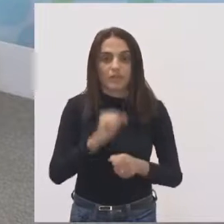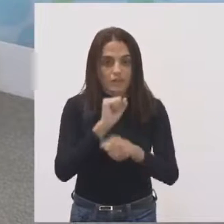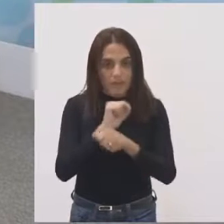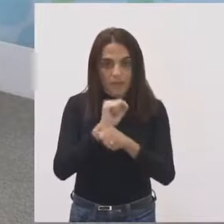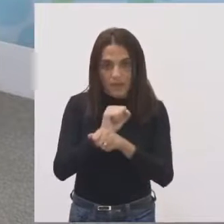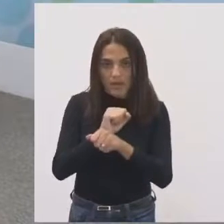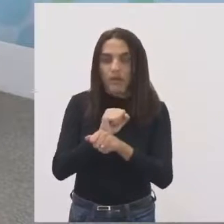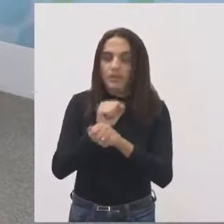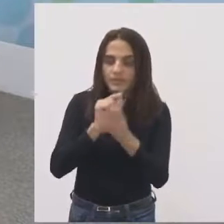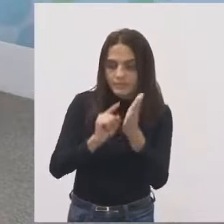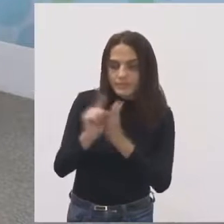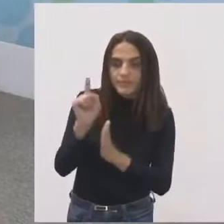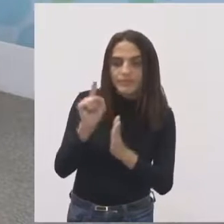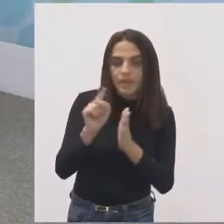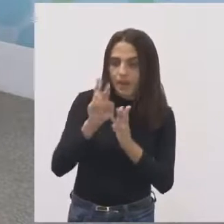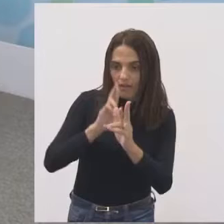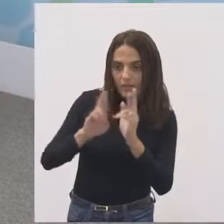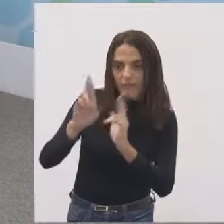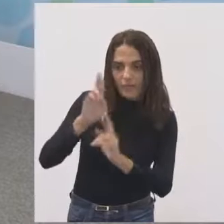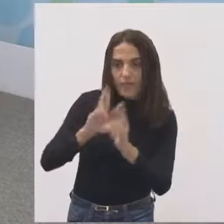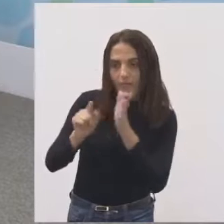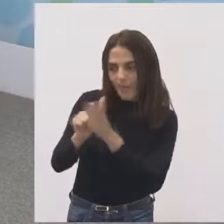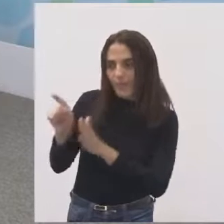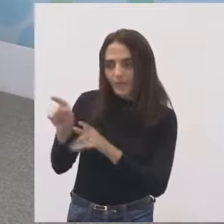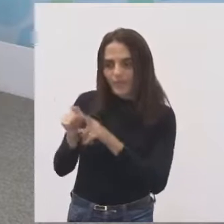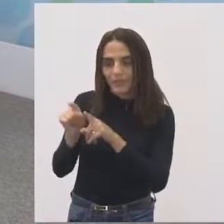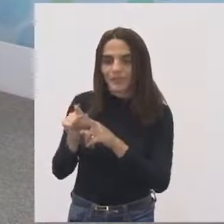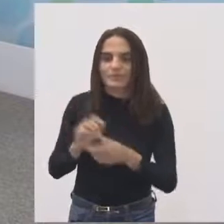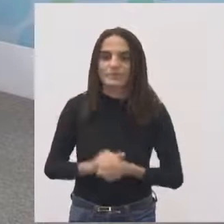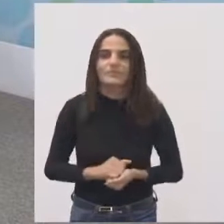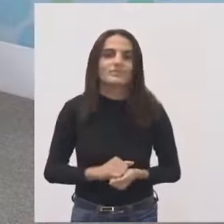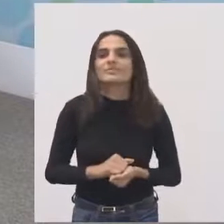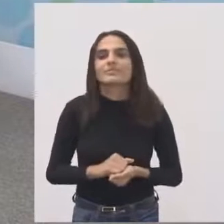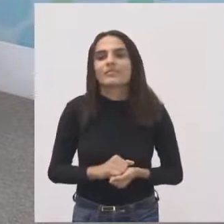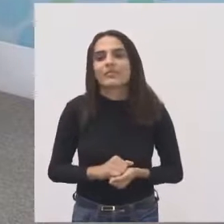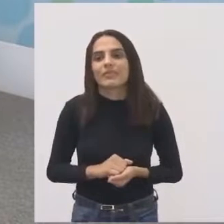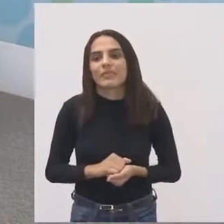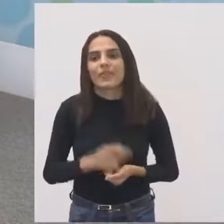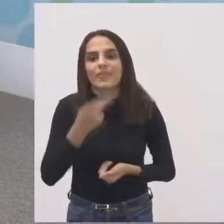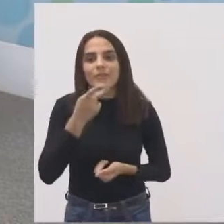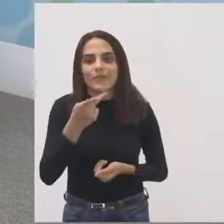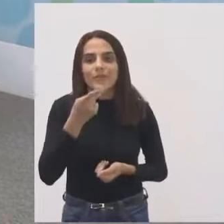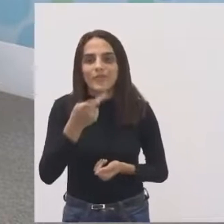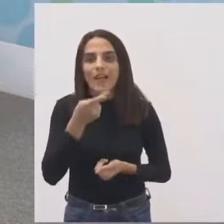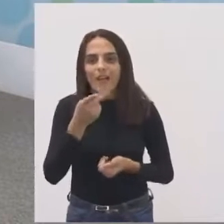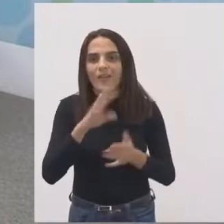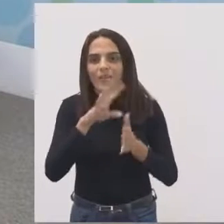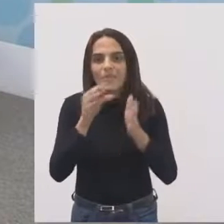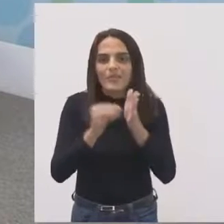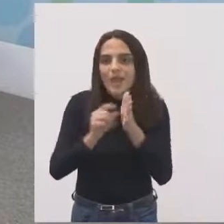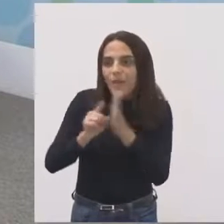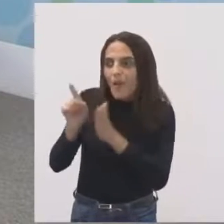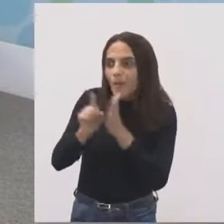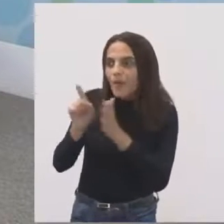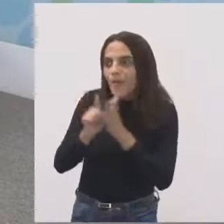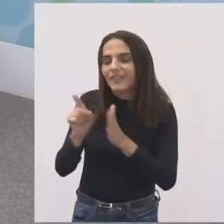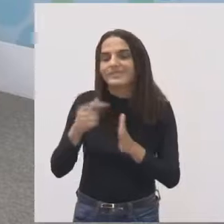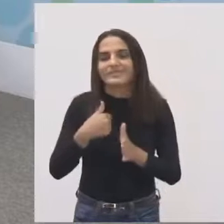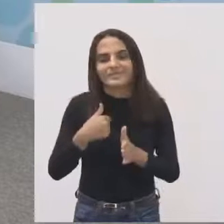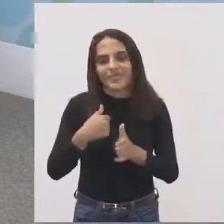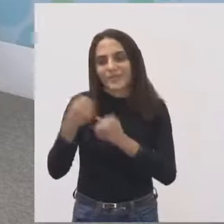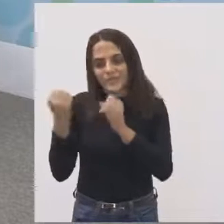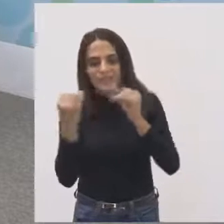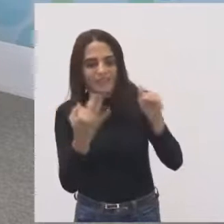aqui o Felipe e vamos perguntar para ele, tá? Apesar de que eu tô falando tanto, eu fiz tanta pergunta que acho que nem vai dar tempo. Então eu vou deixar você